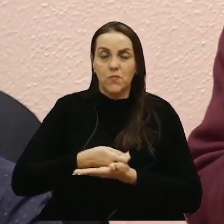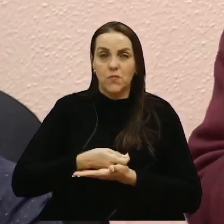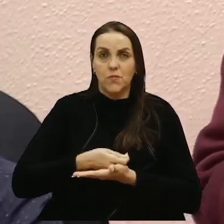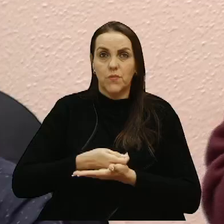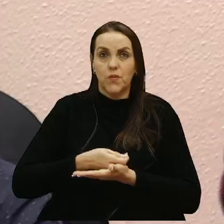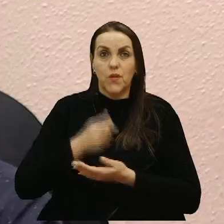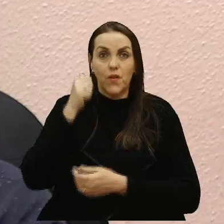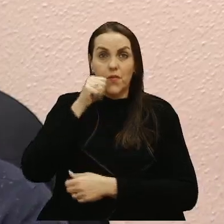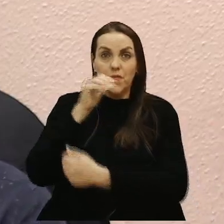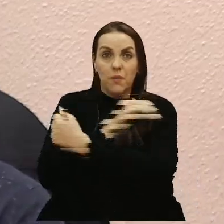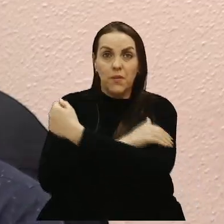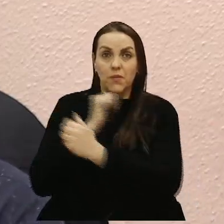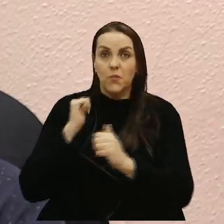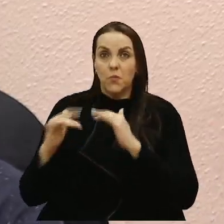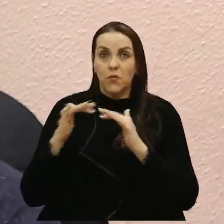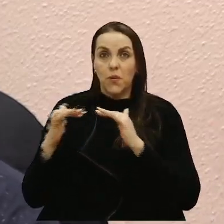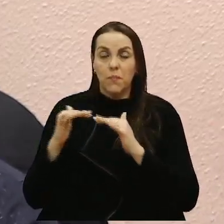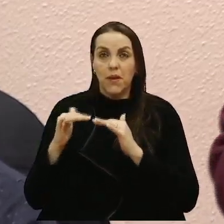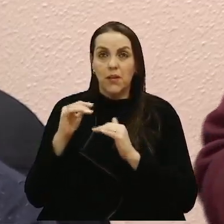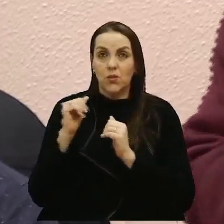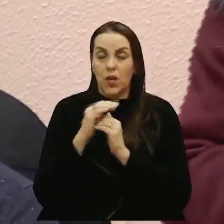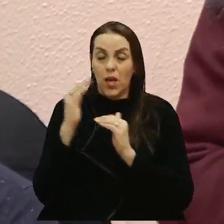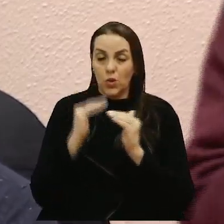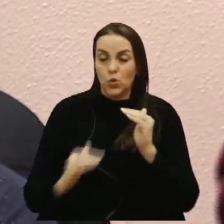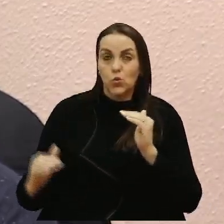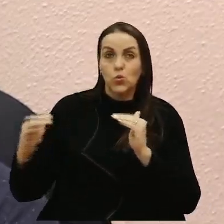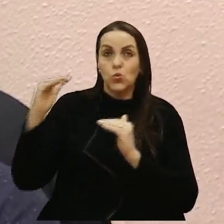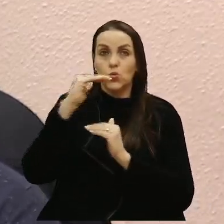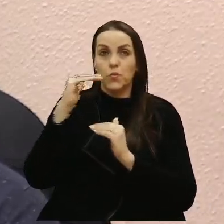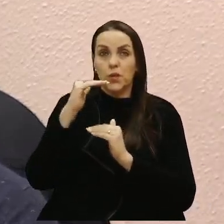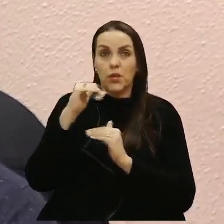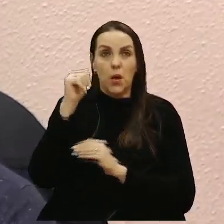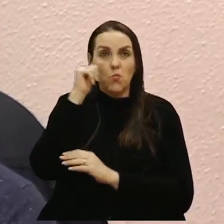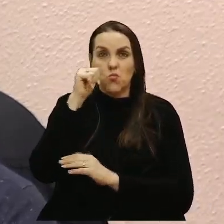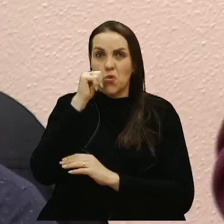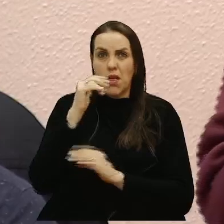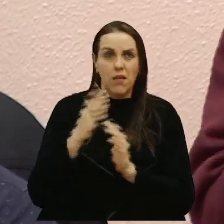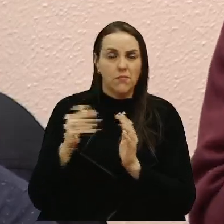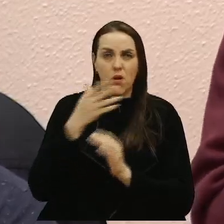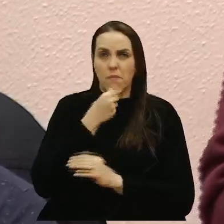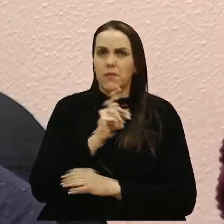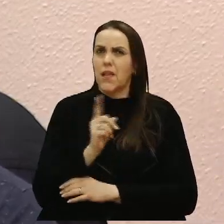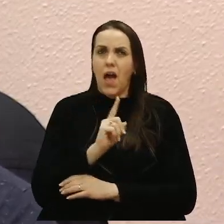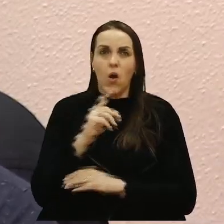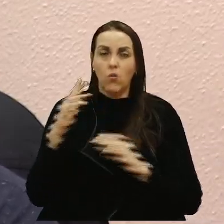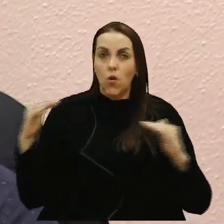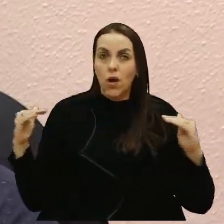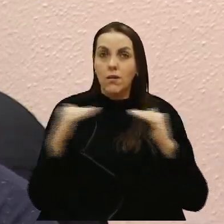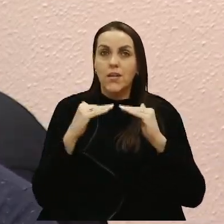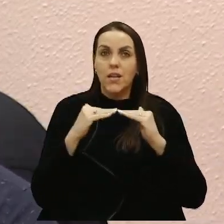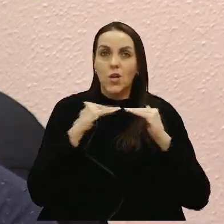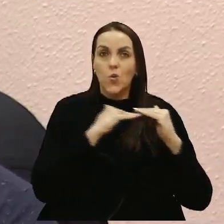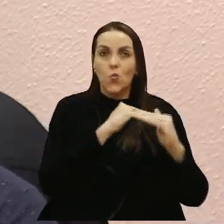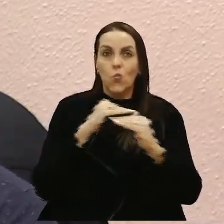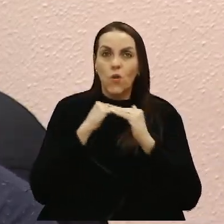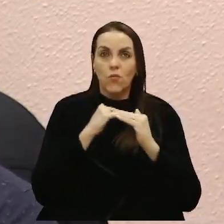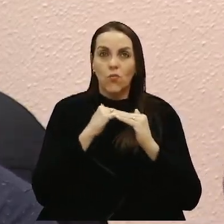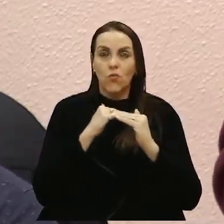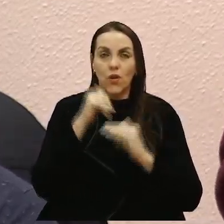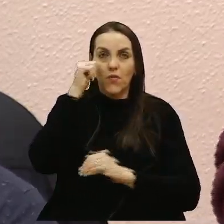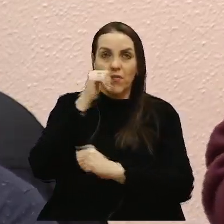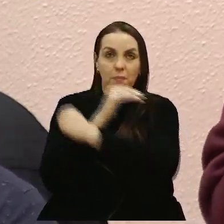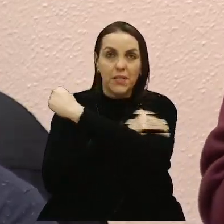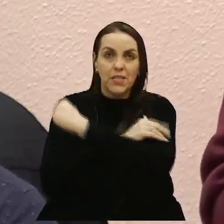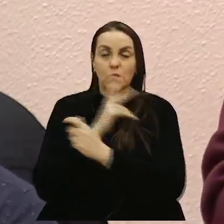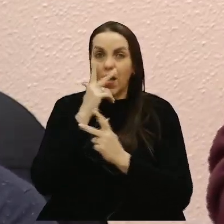que é um movimento que prega a superioridade das mulheres sobre os homens. Eu não prego isso, eu prego a igualdade. O feminismo é a igualdade.